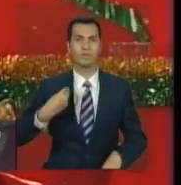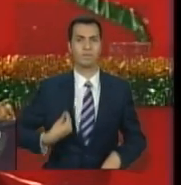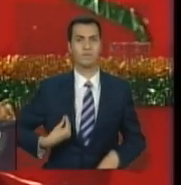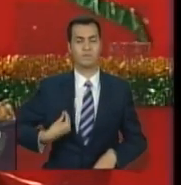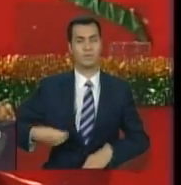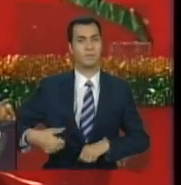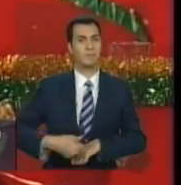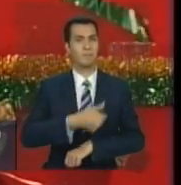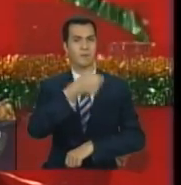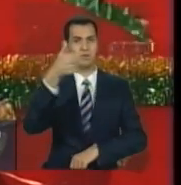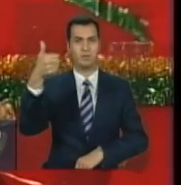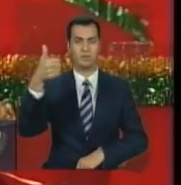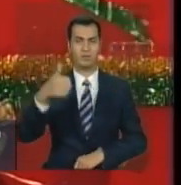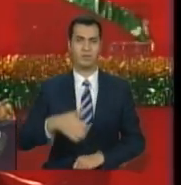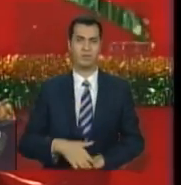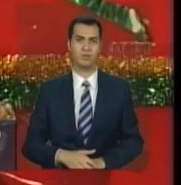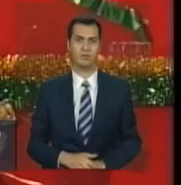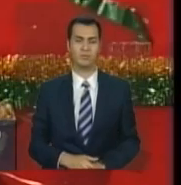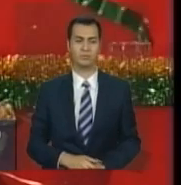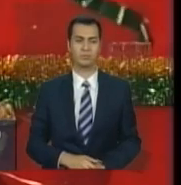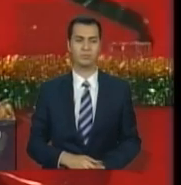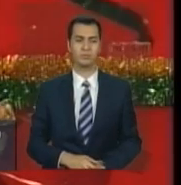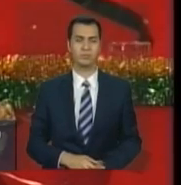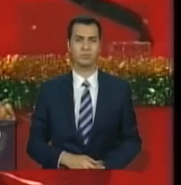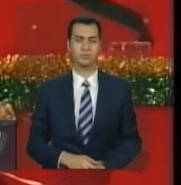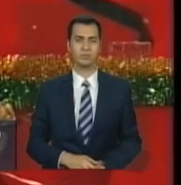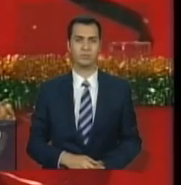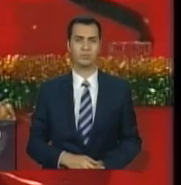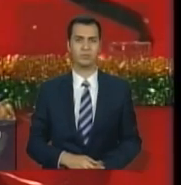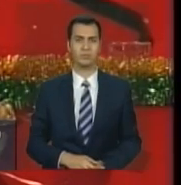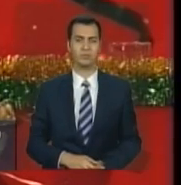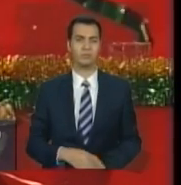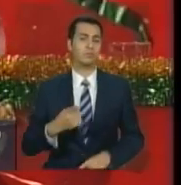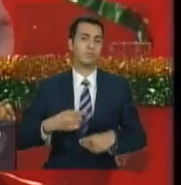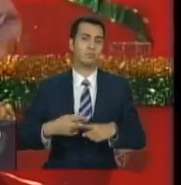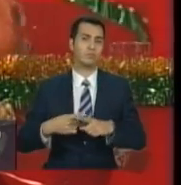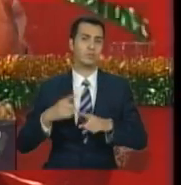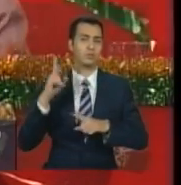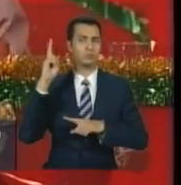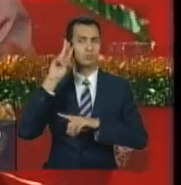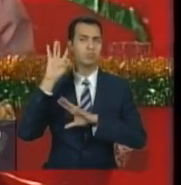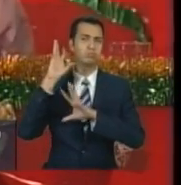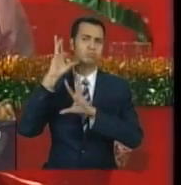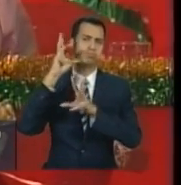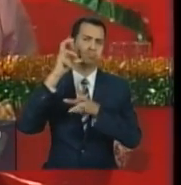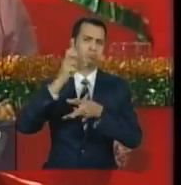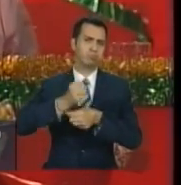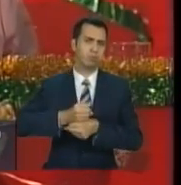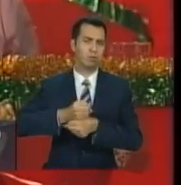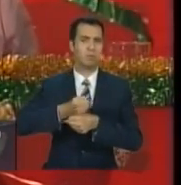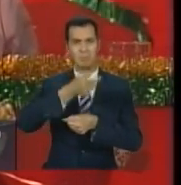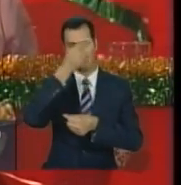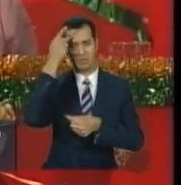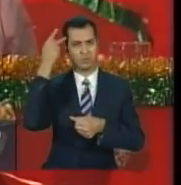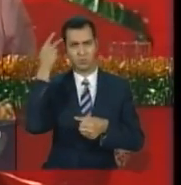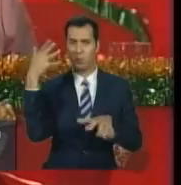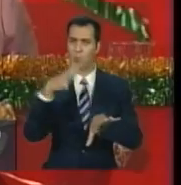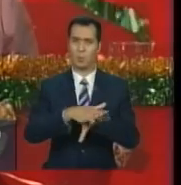das pessoas que, ao longo da história, foram excluídas e